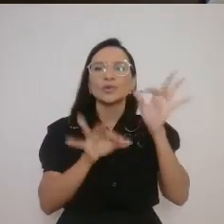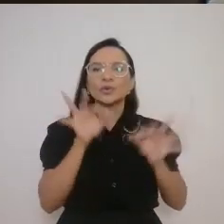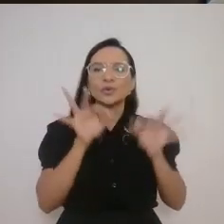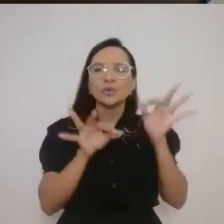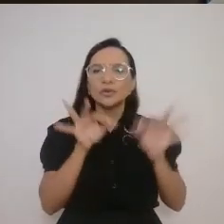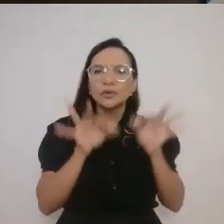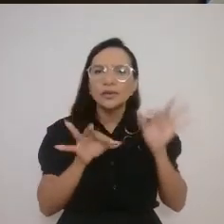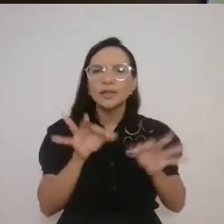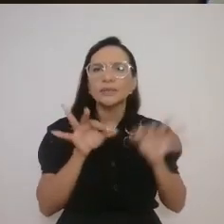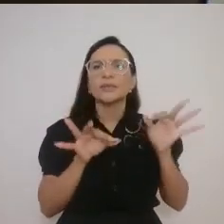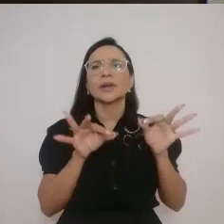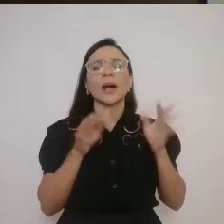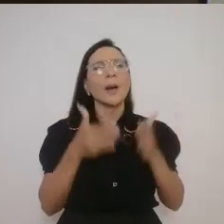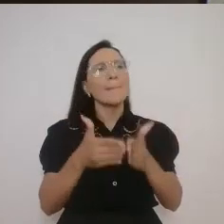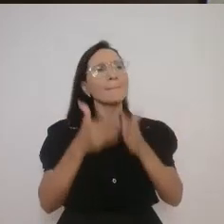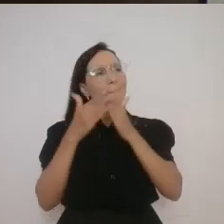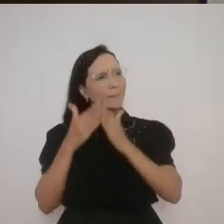questões.